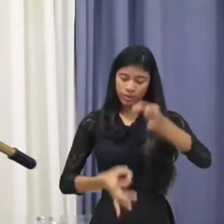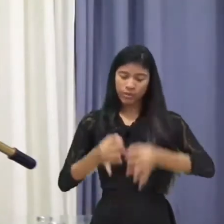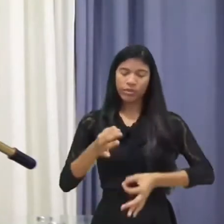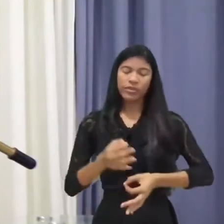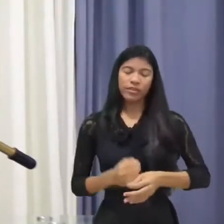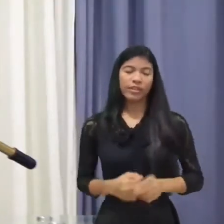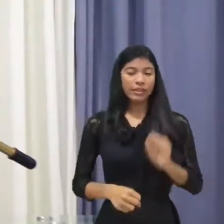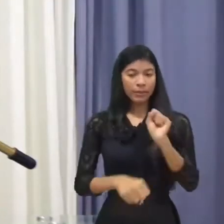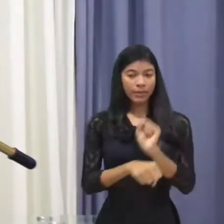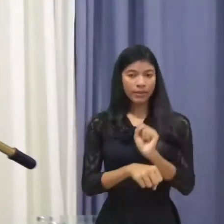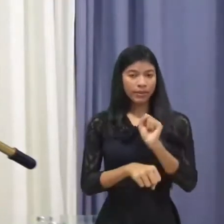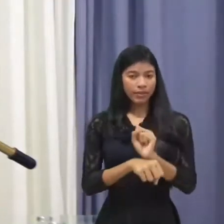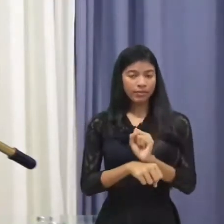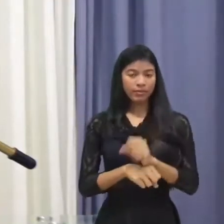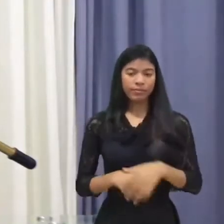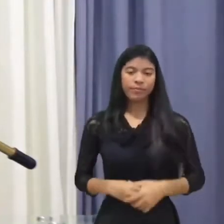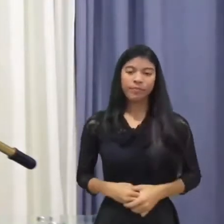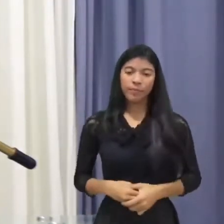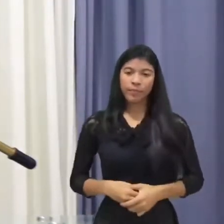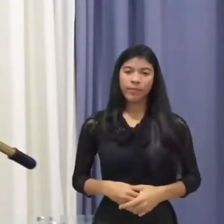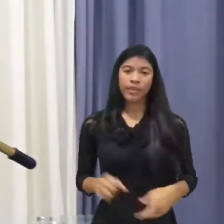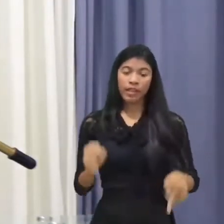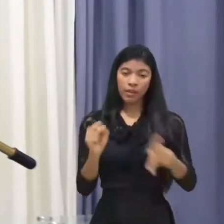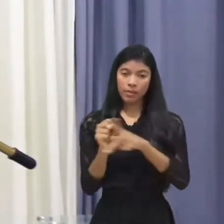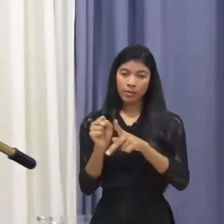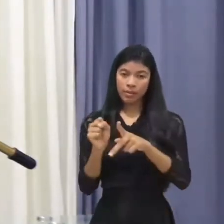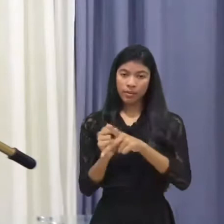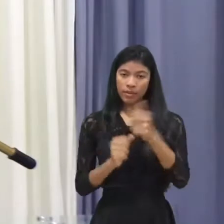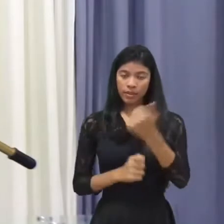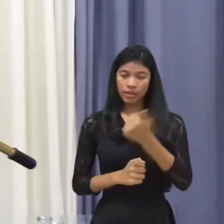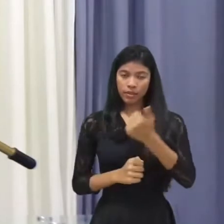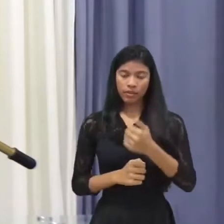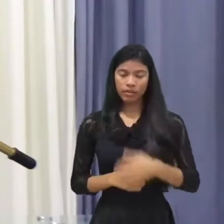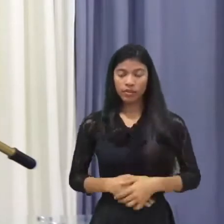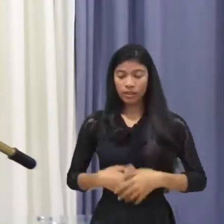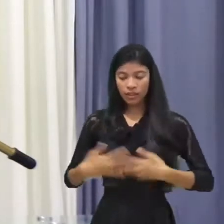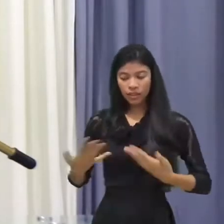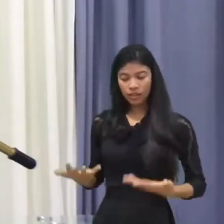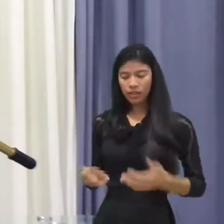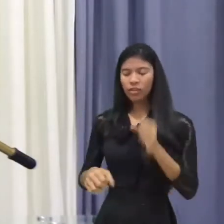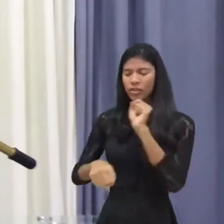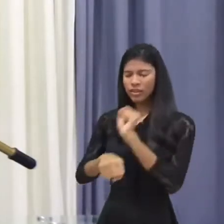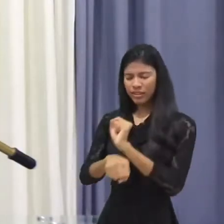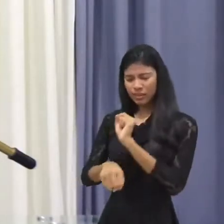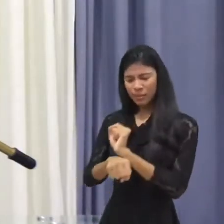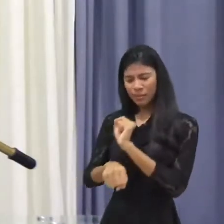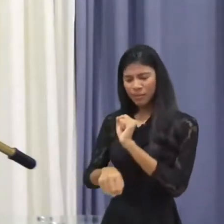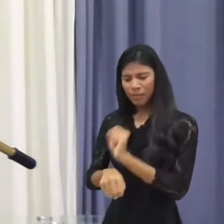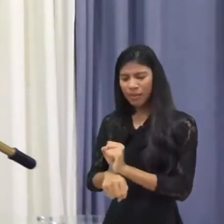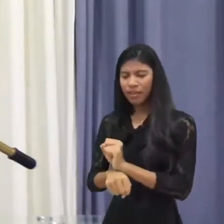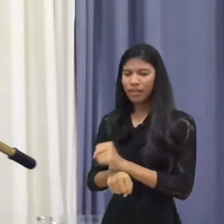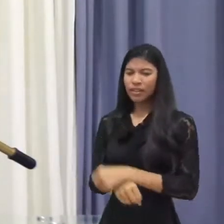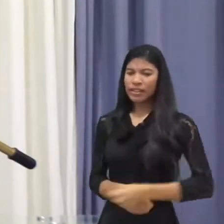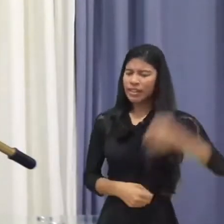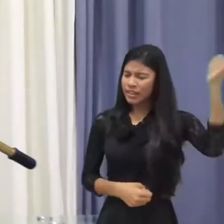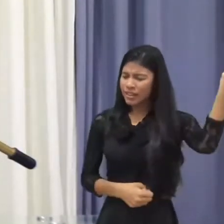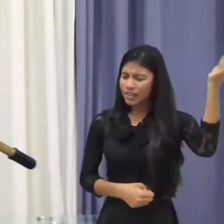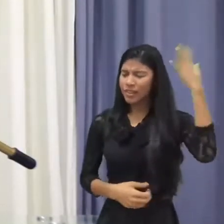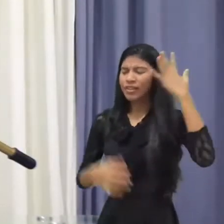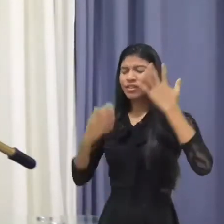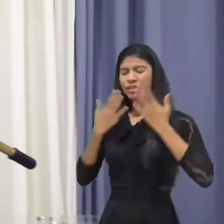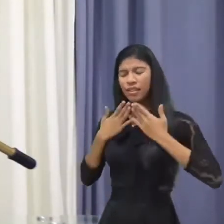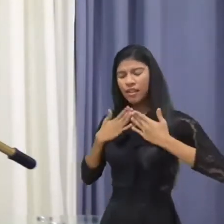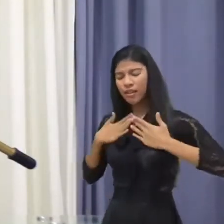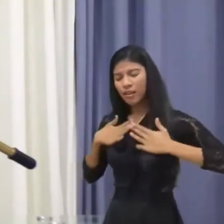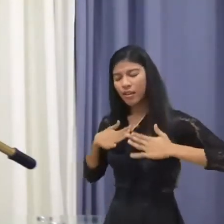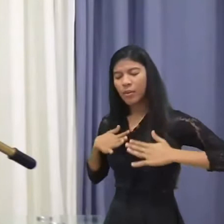Pedro 1:13 nos diz: por isso, sede sóbrios e esperai inteiramente na graça que